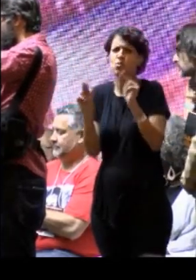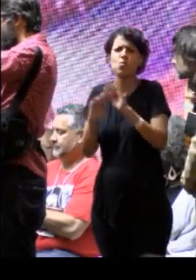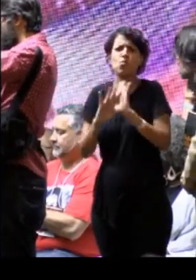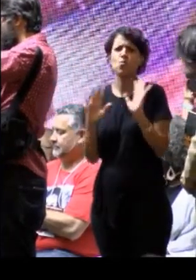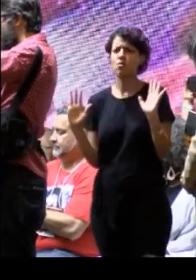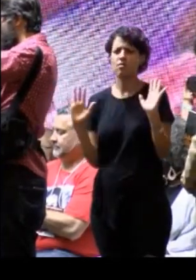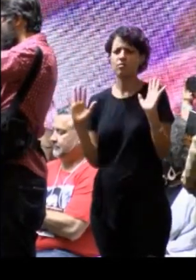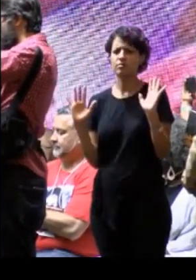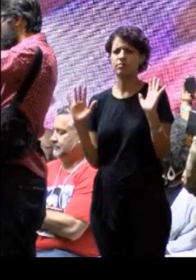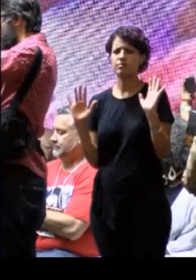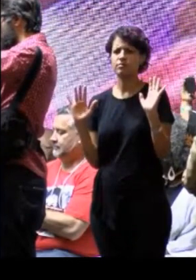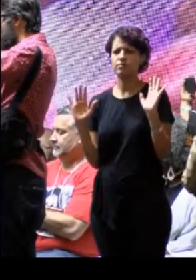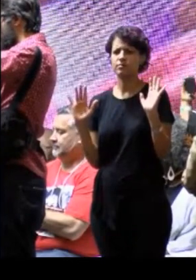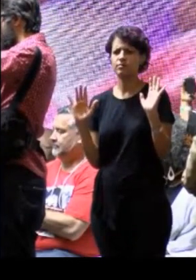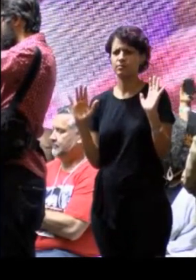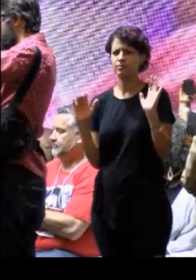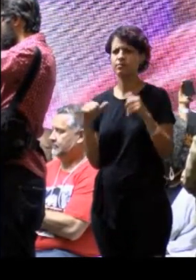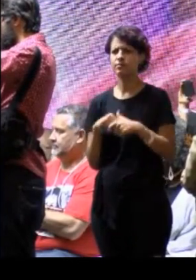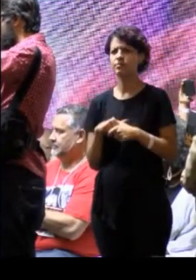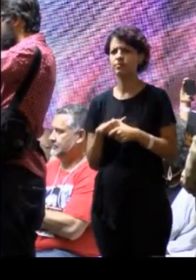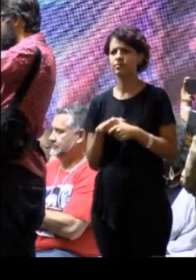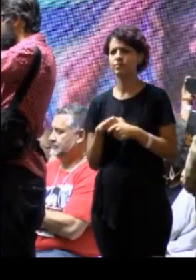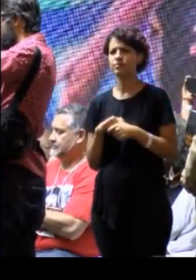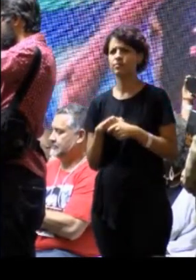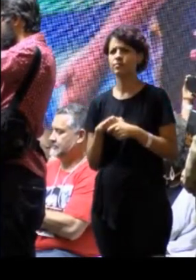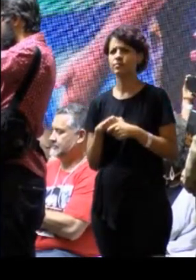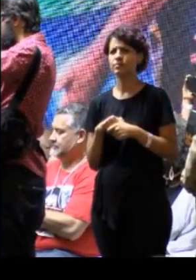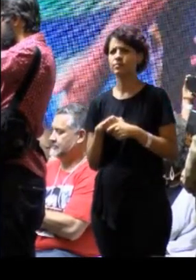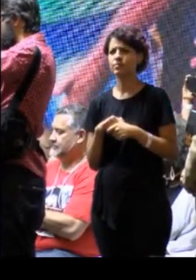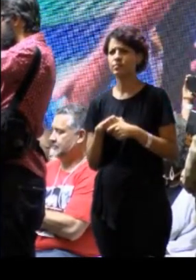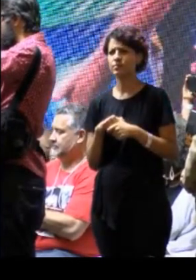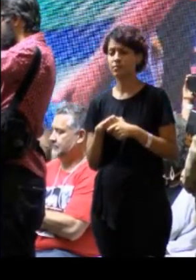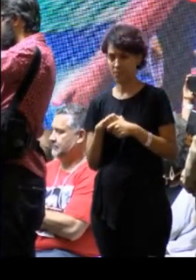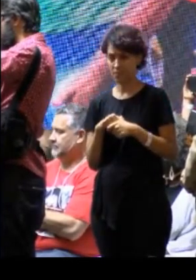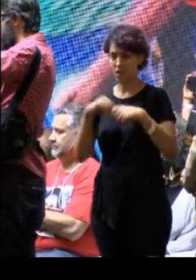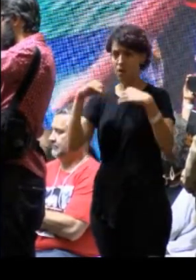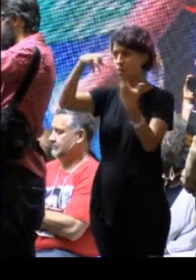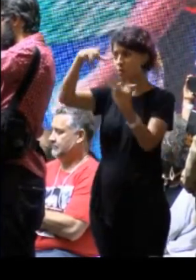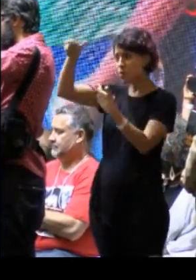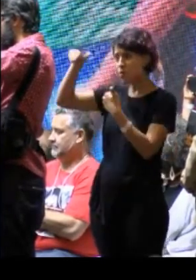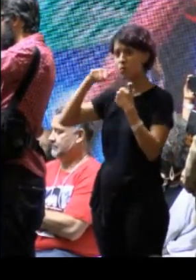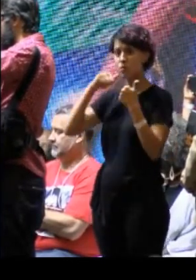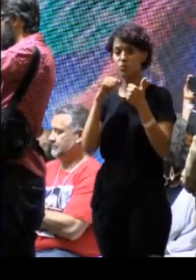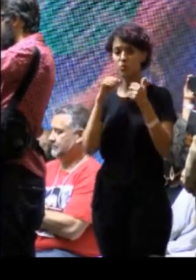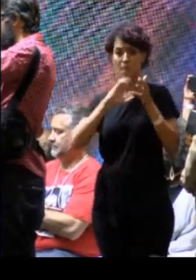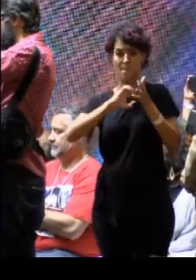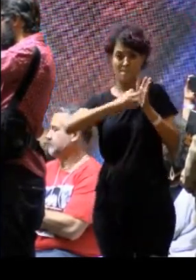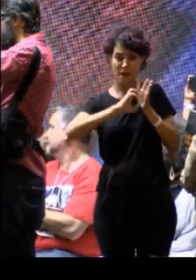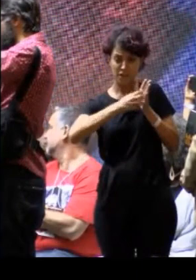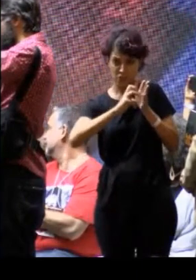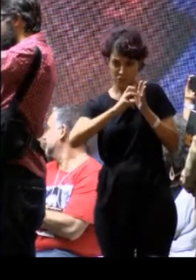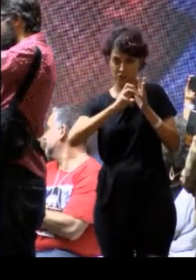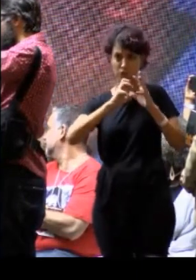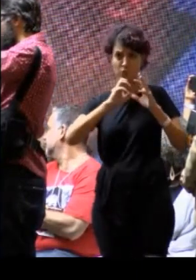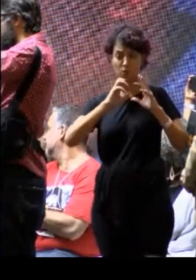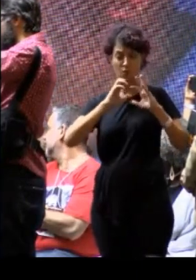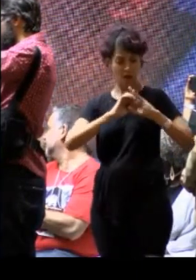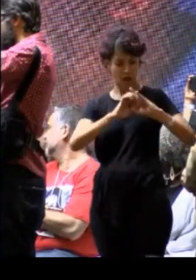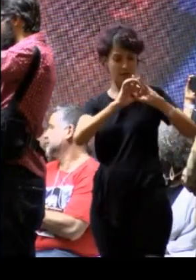que no mundo inteiro os partidos aliados do nosso